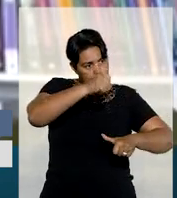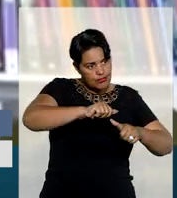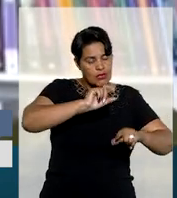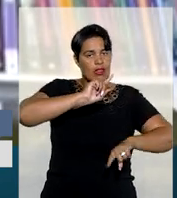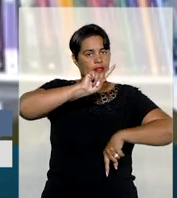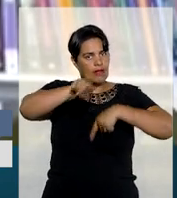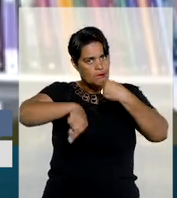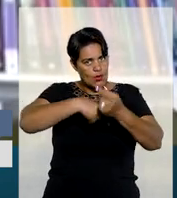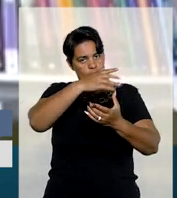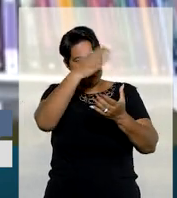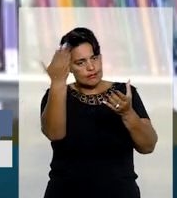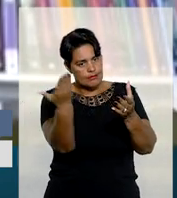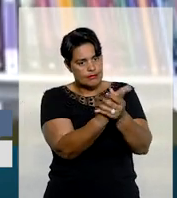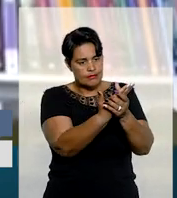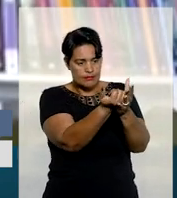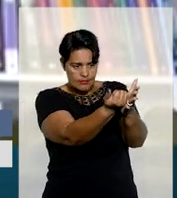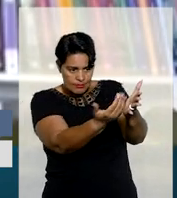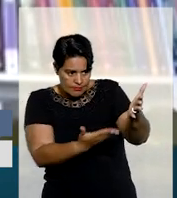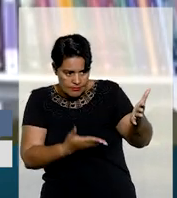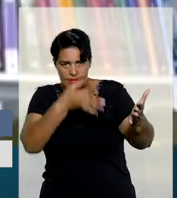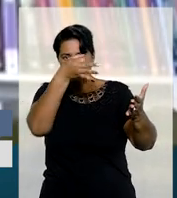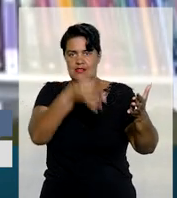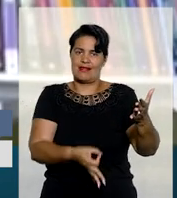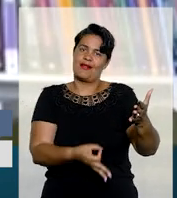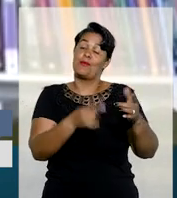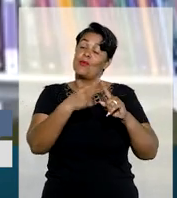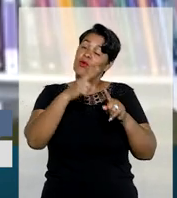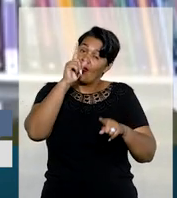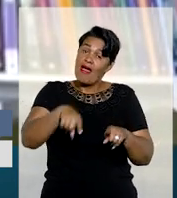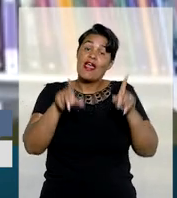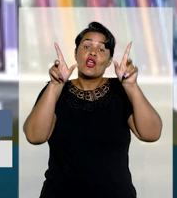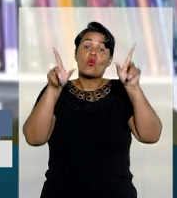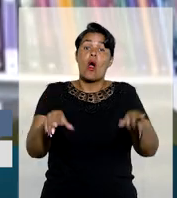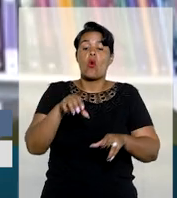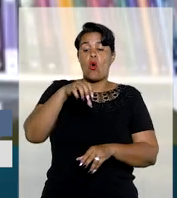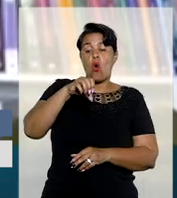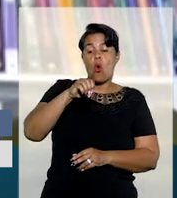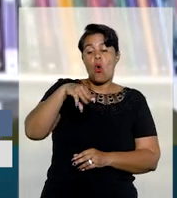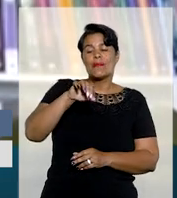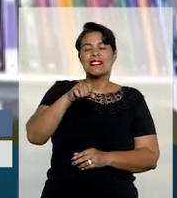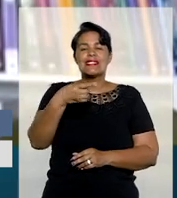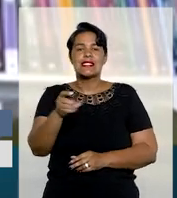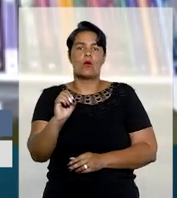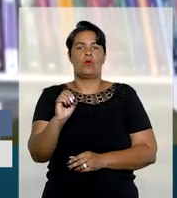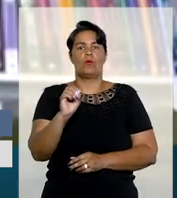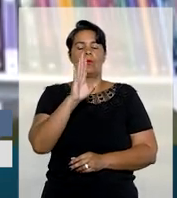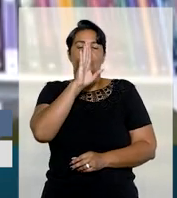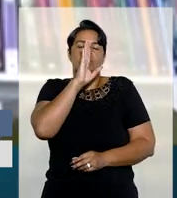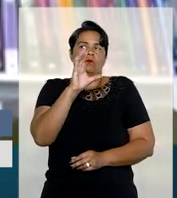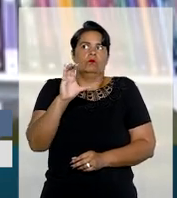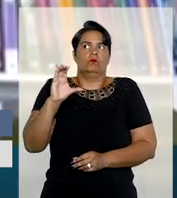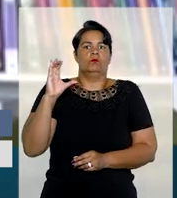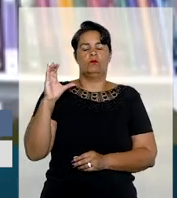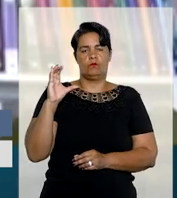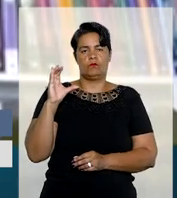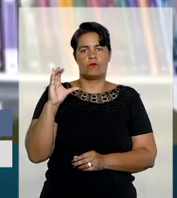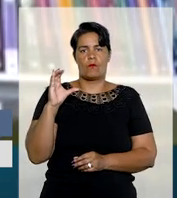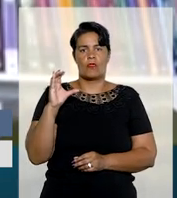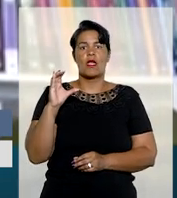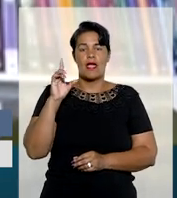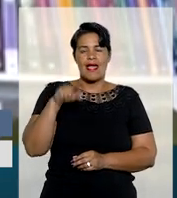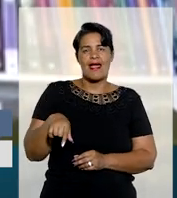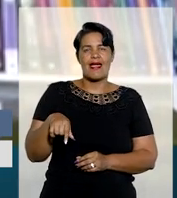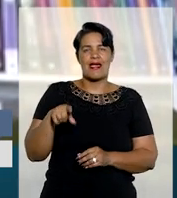de embargos de declaração para suprir essa omissão. Não deixa de ser uma omissão, né? Então veja que o pré-questionamento não é um